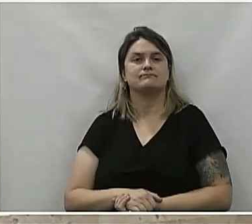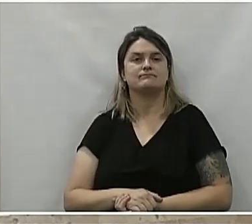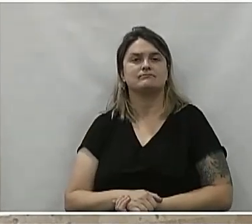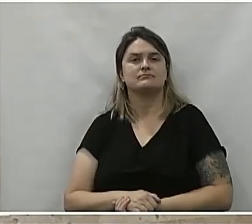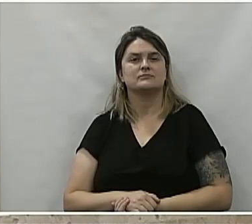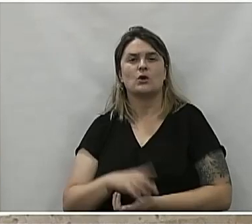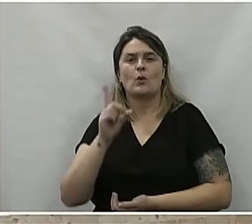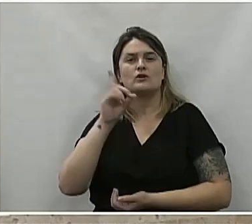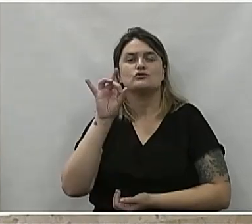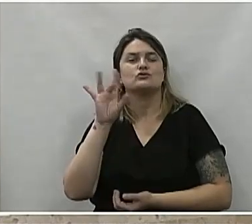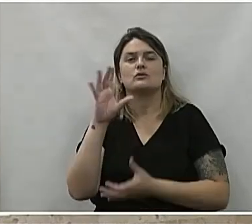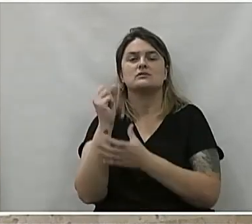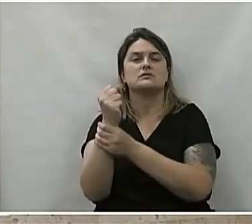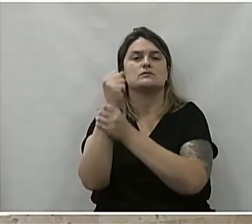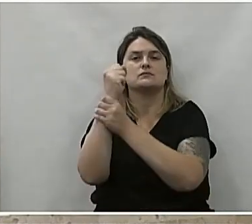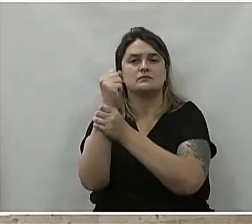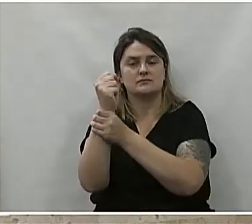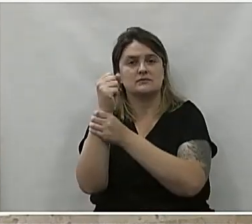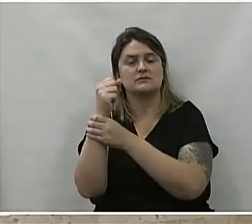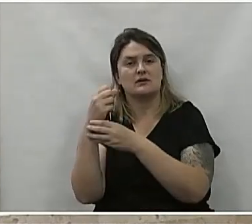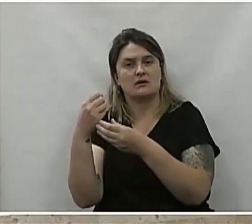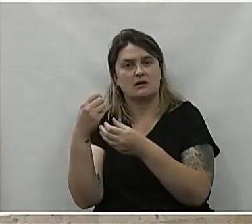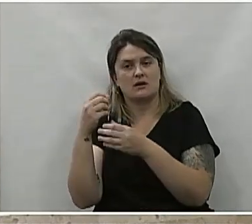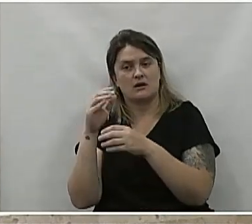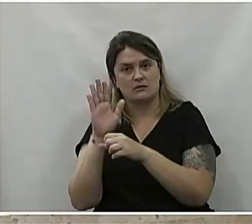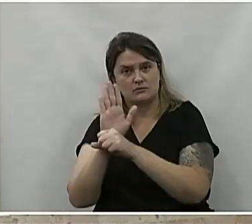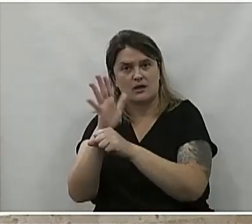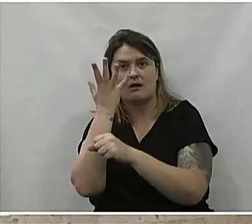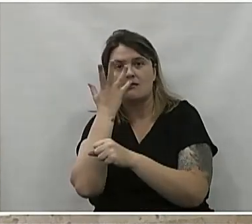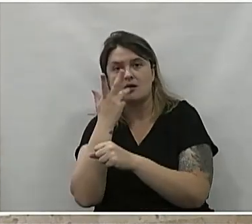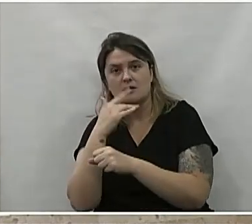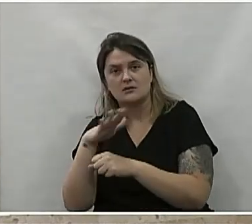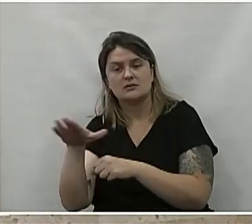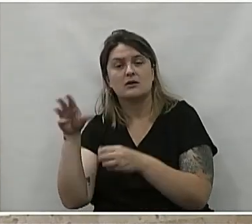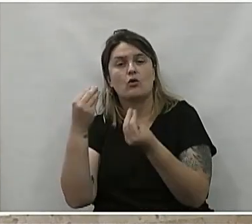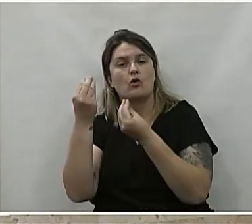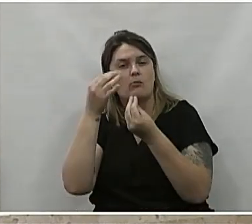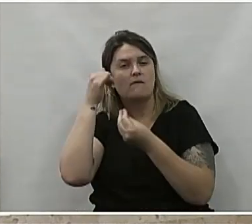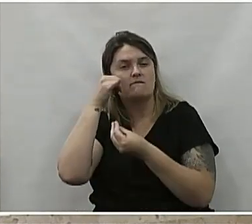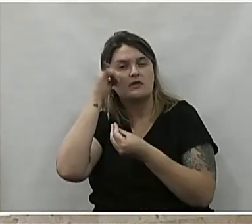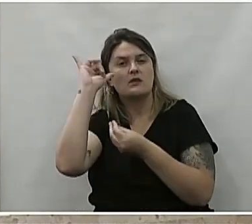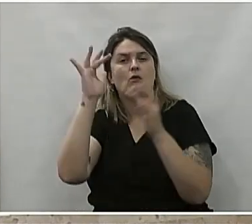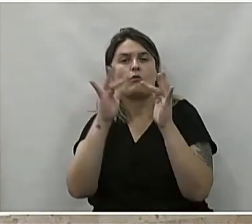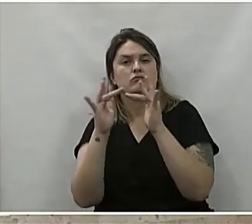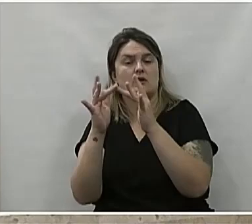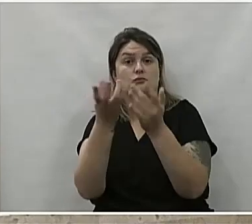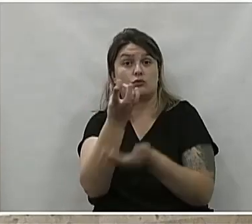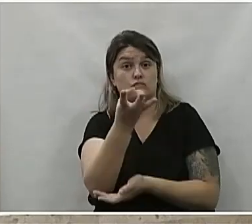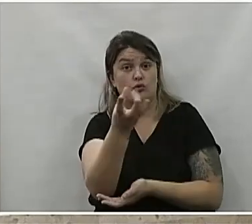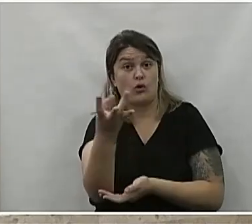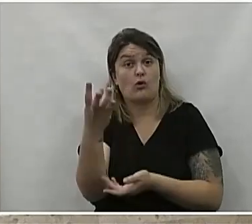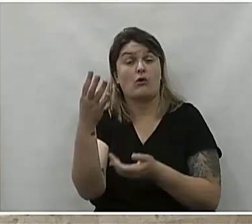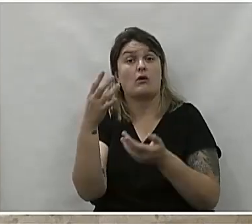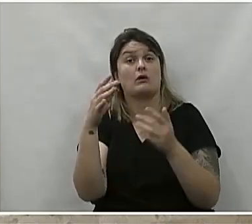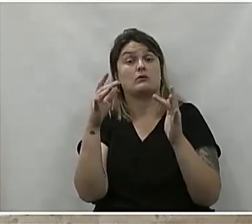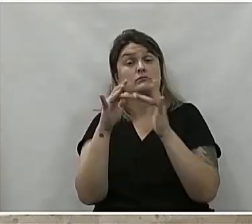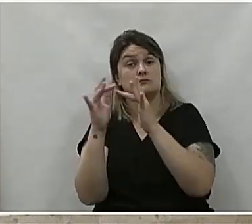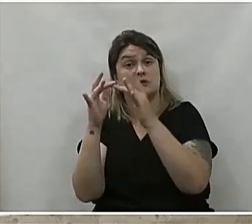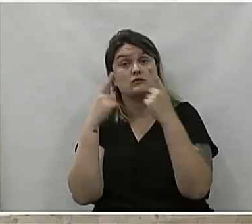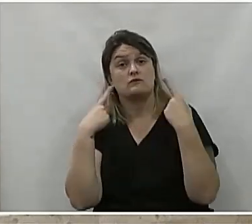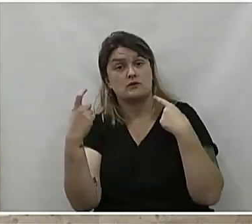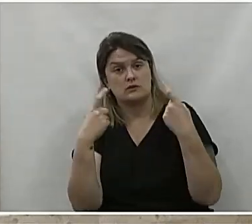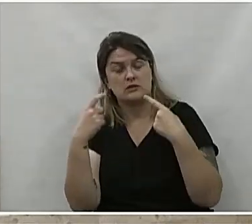Segurança Para nossas Crianças Mas também Prevenindo De tudo isso Que a gente